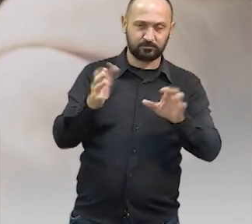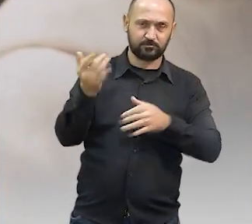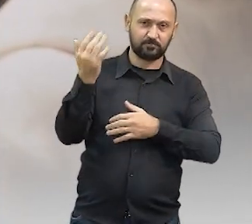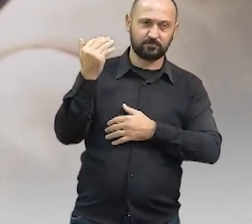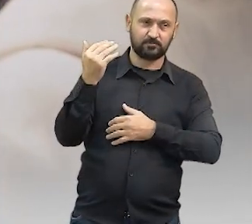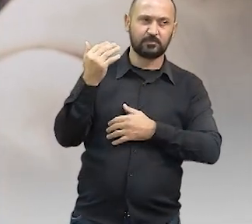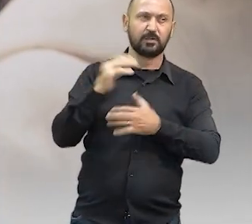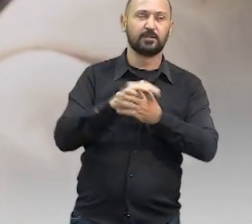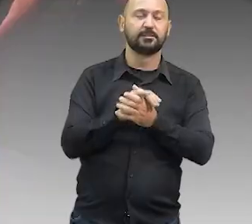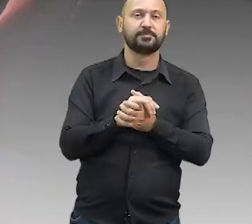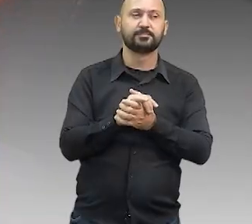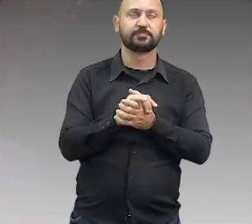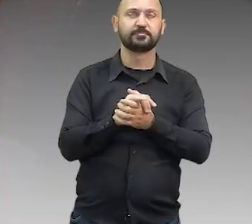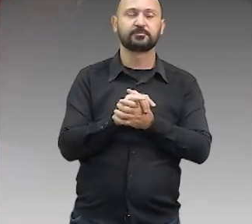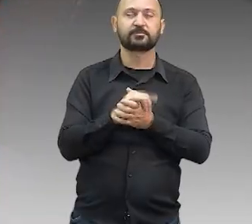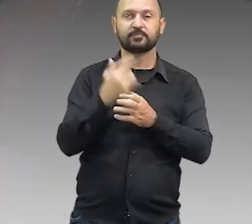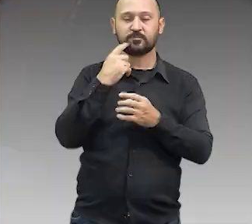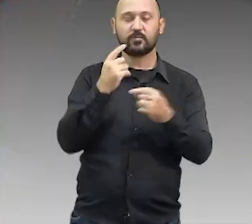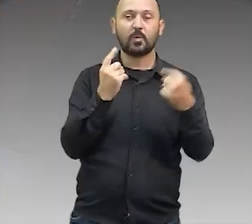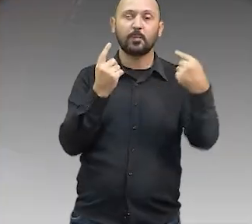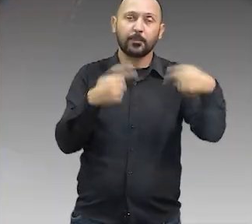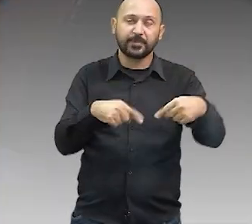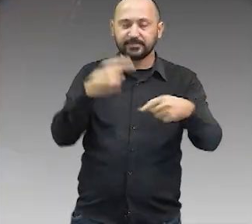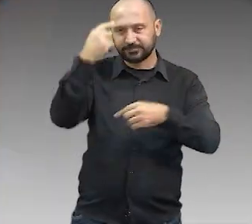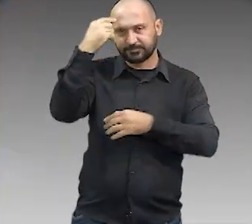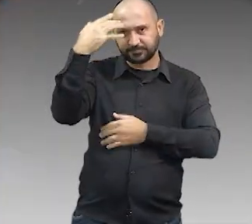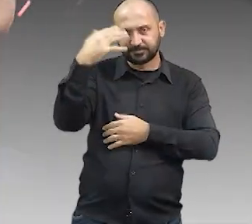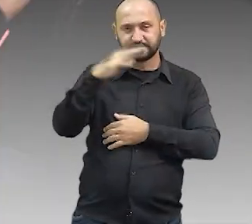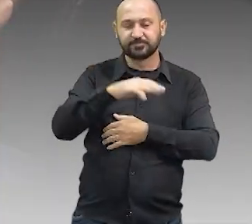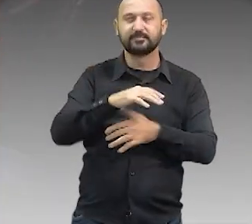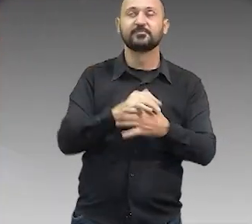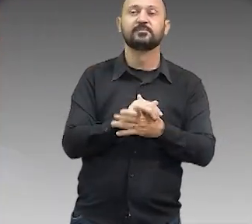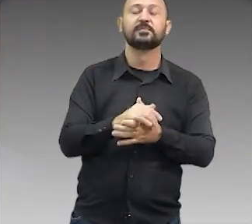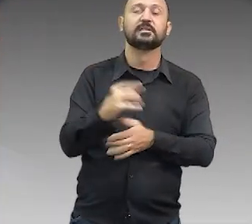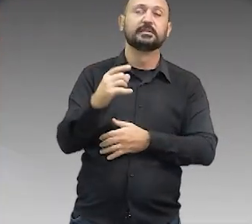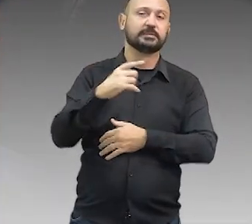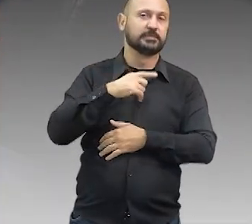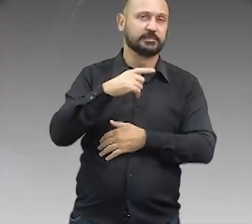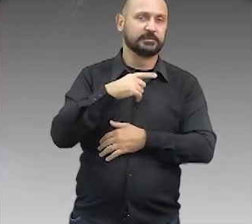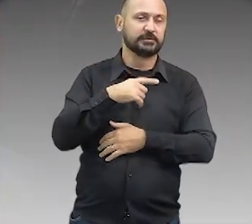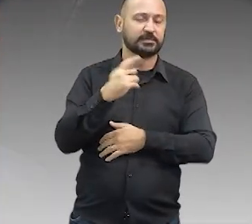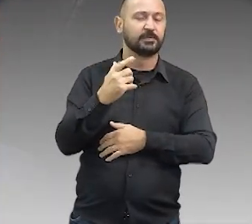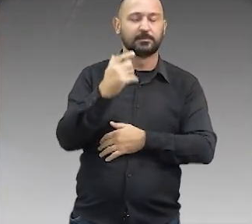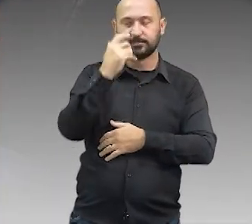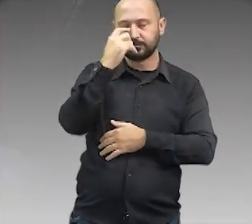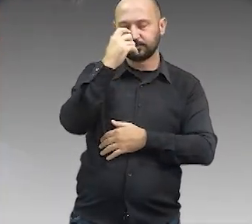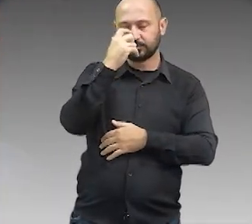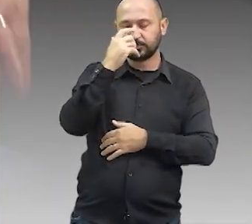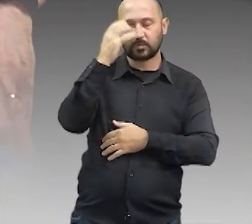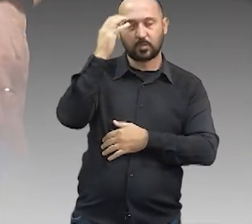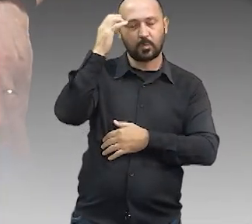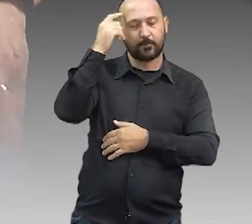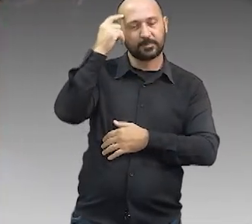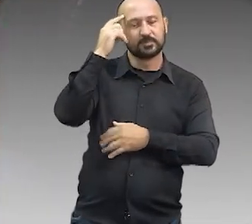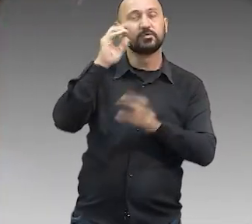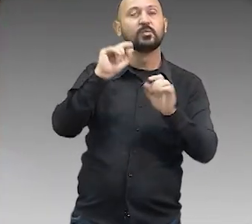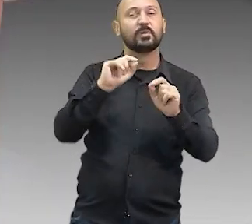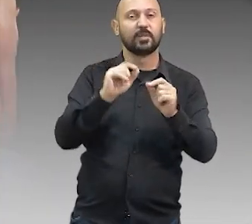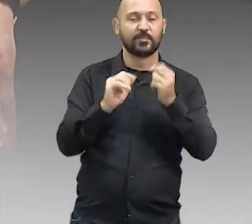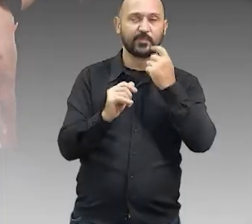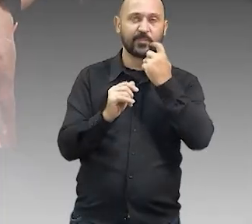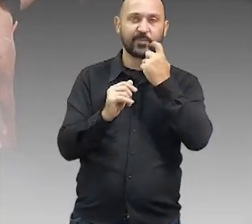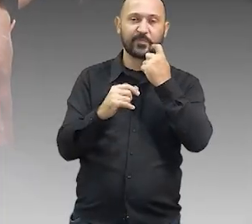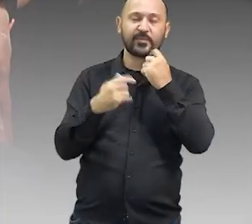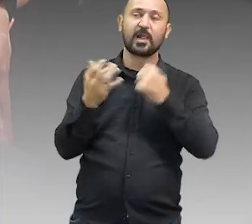a essa ideia. Eu tenho uma concepção sobre isso, é o seguinte, teve recentemente, ontem